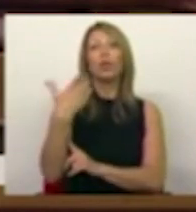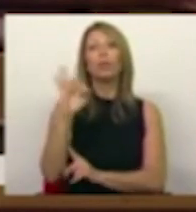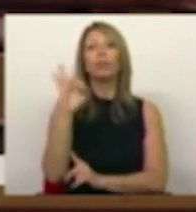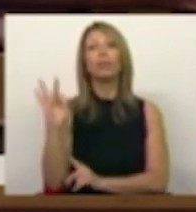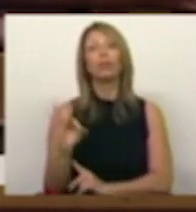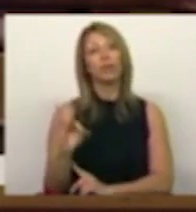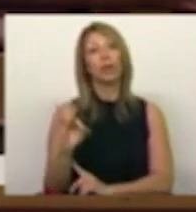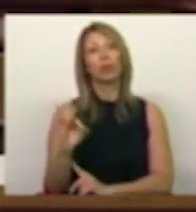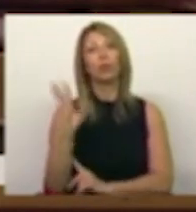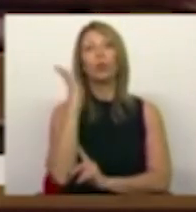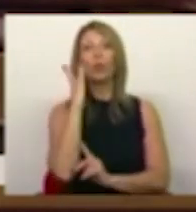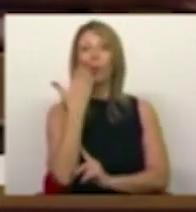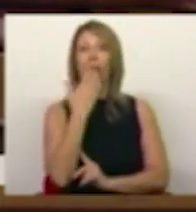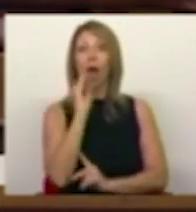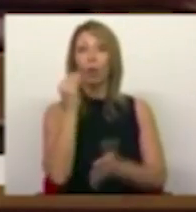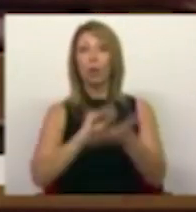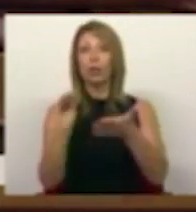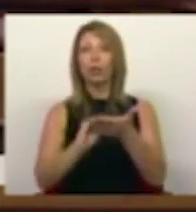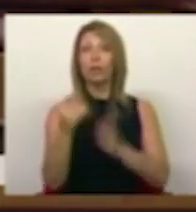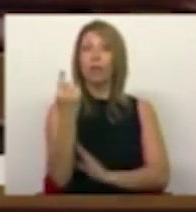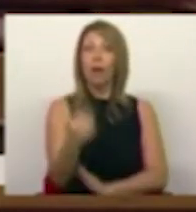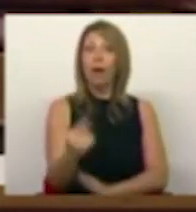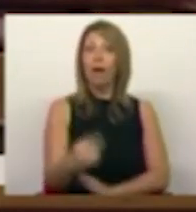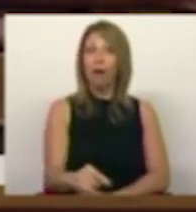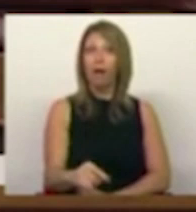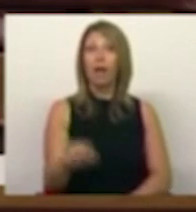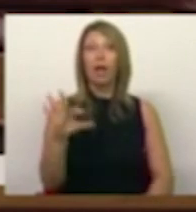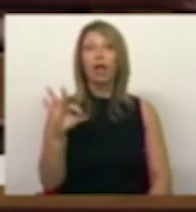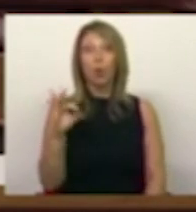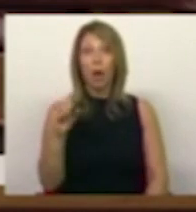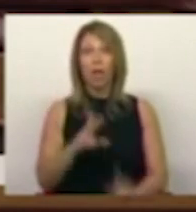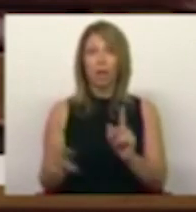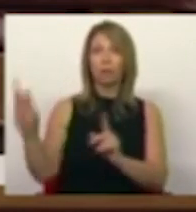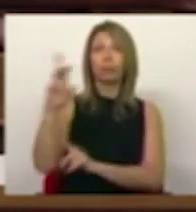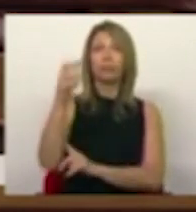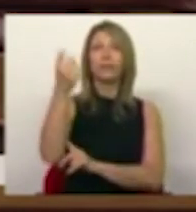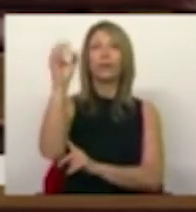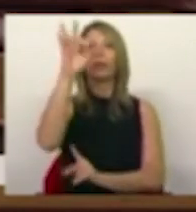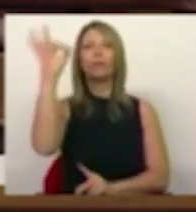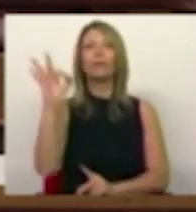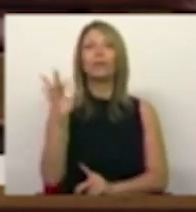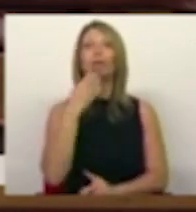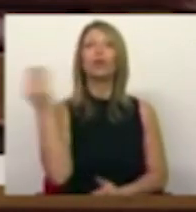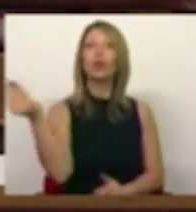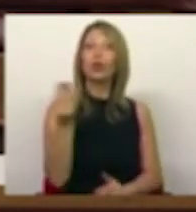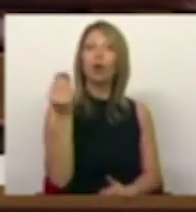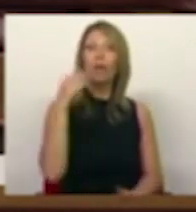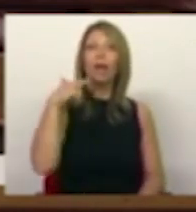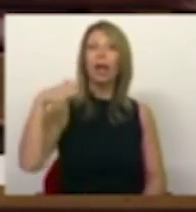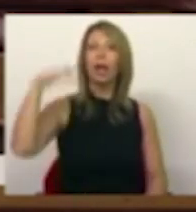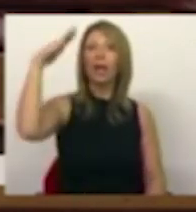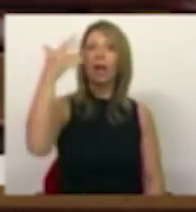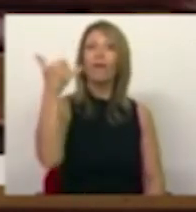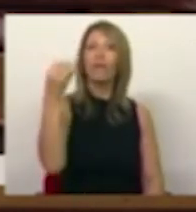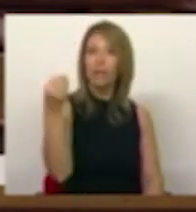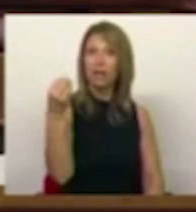21% no número de alunos inscritos. Subimos de 40% para 50% os jovens que com 20 anos